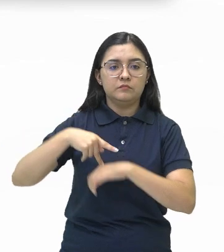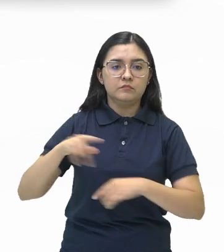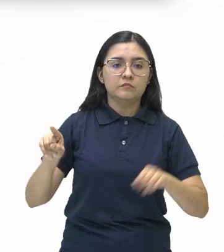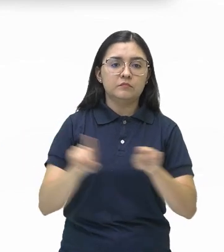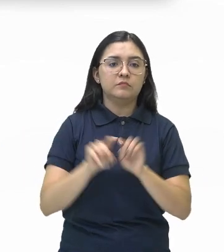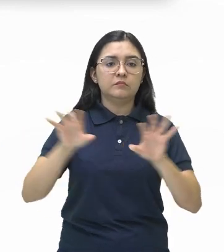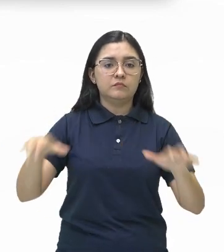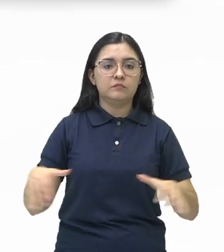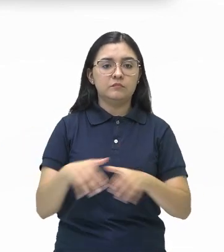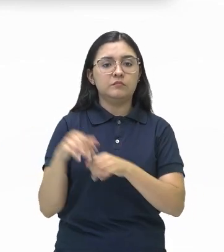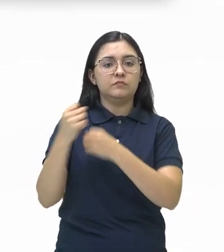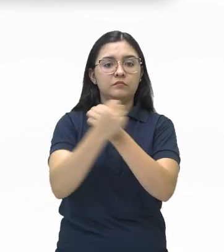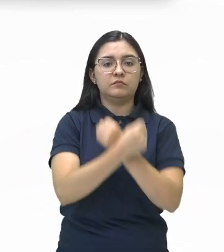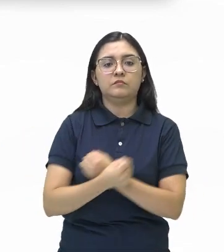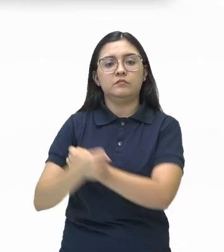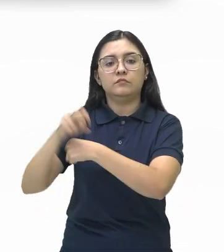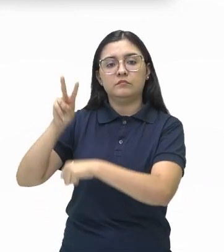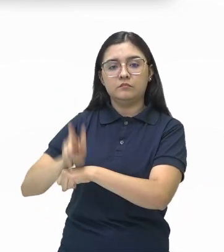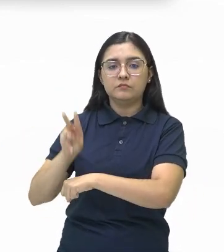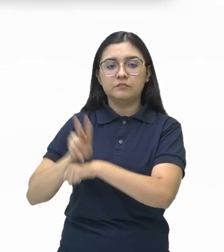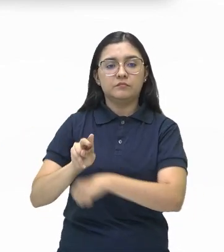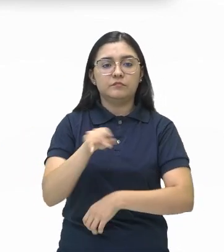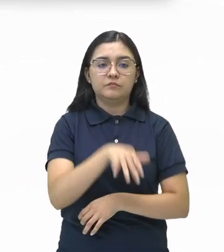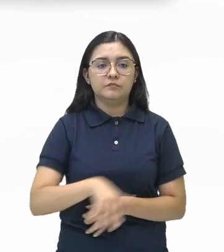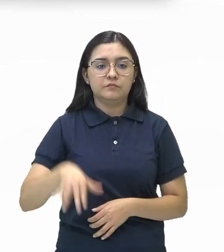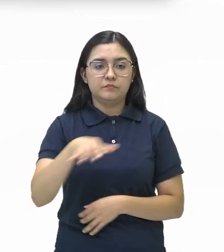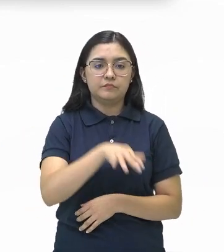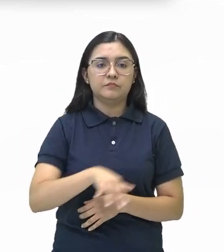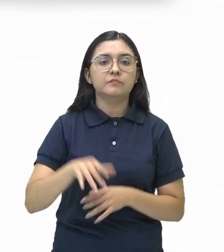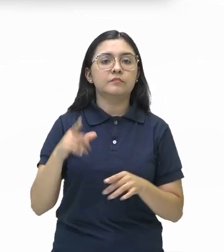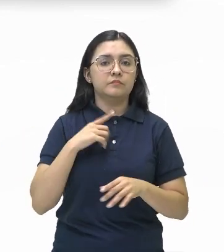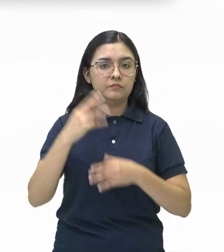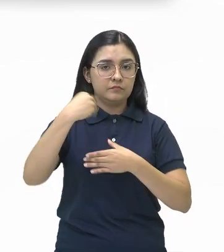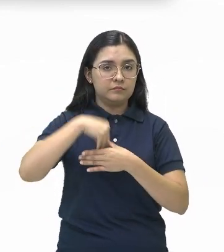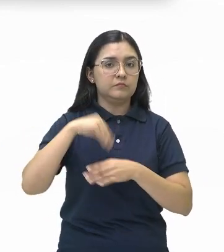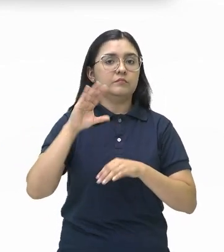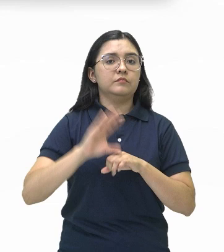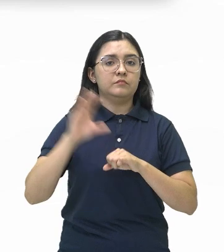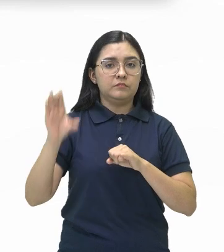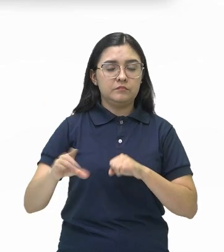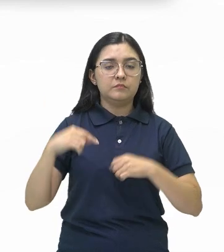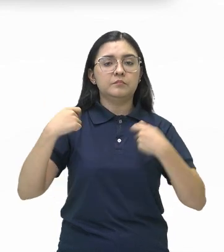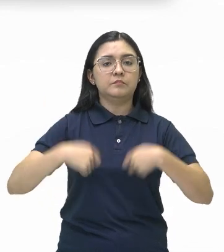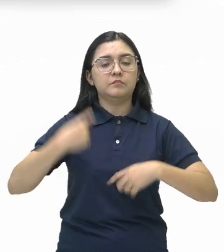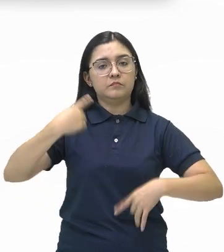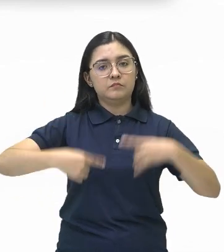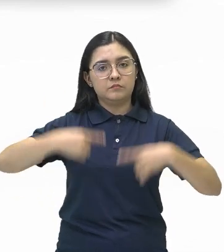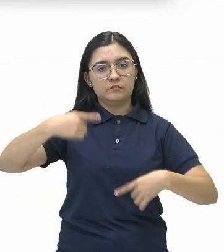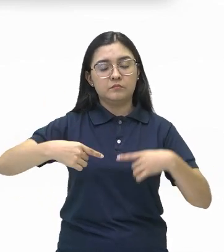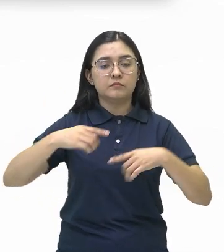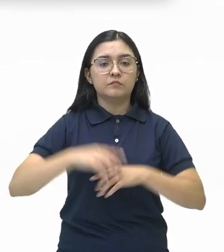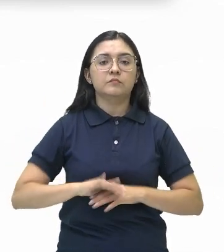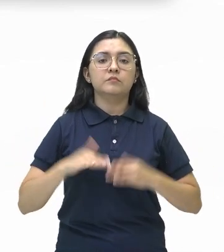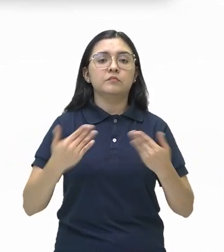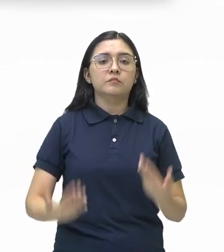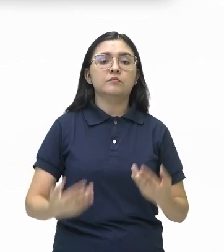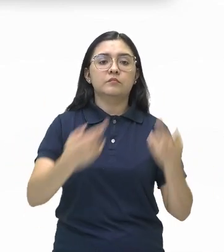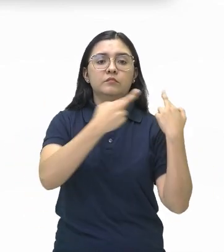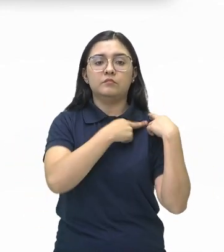na proteção e preservação do meio ambiente. Está lá na Constituição, nós temos que discutir isso daí. Os